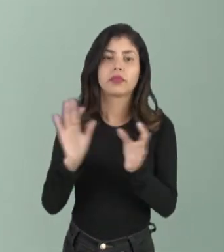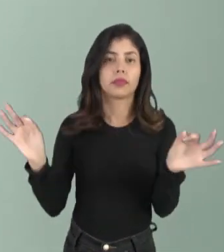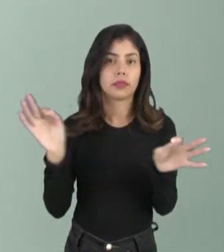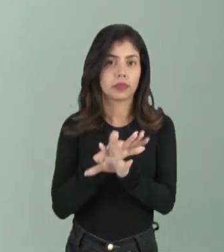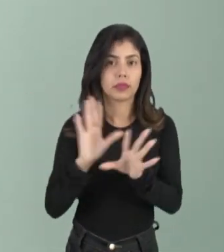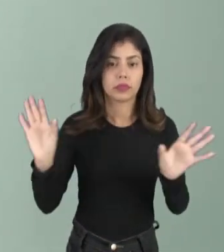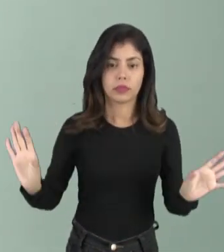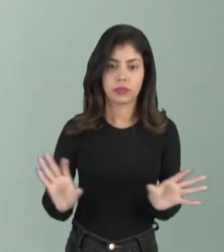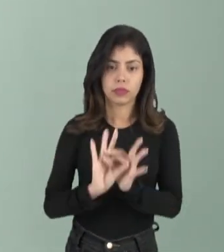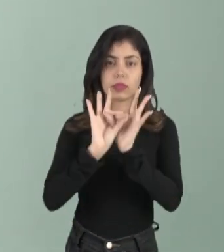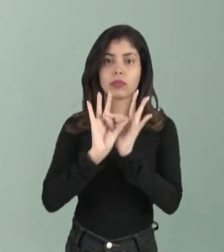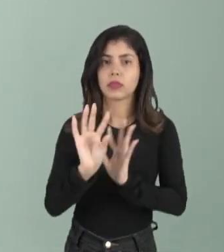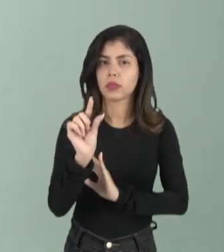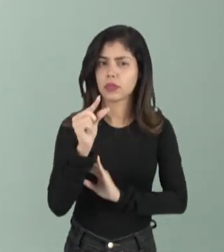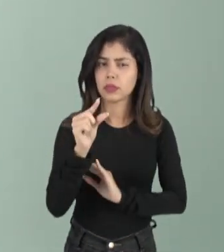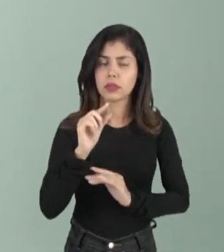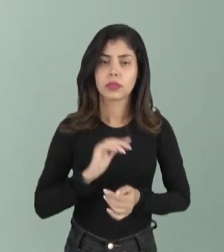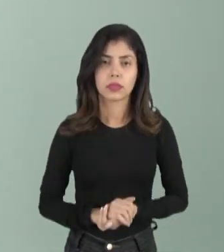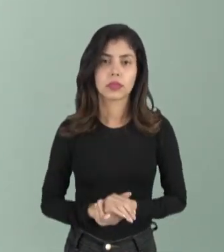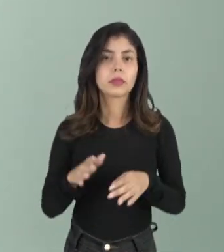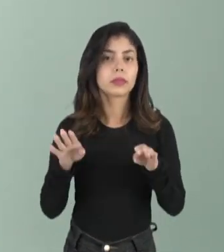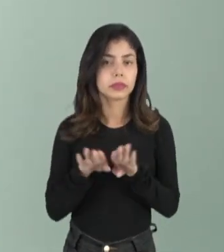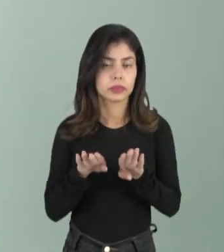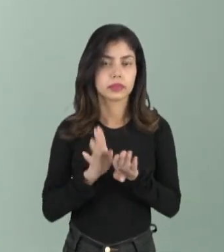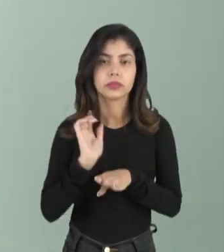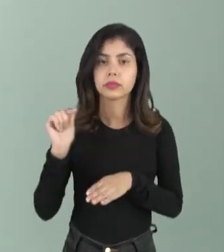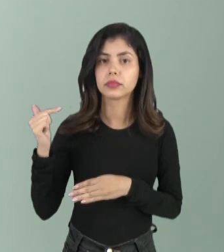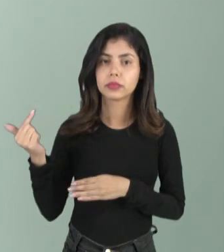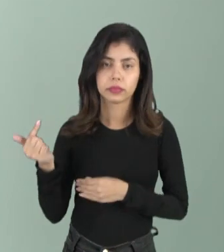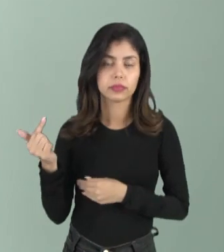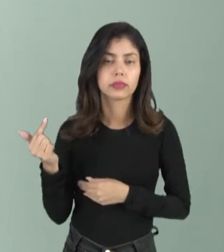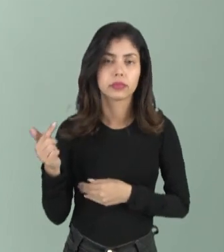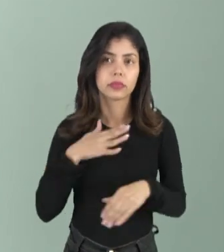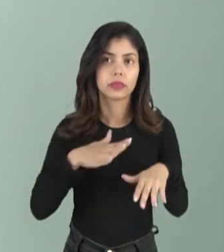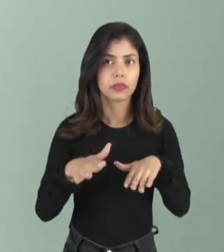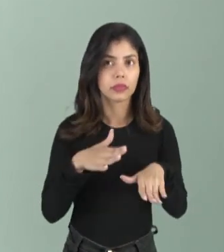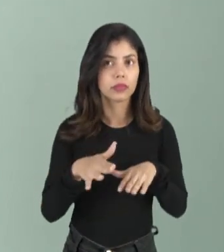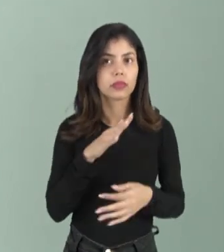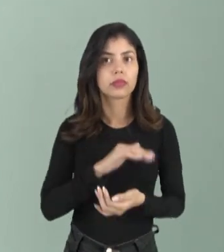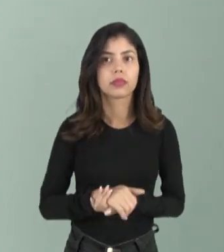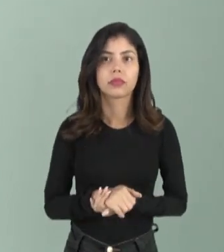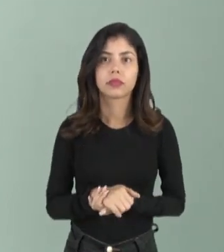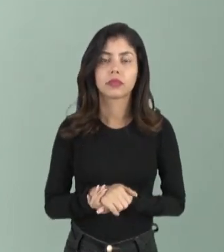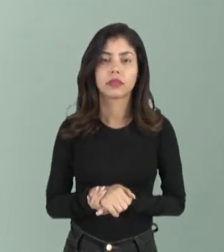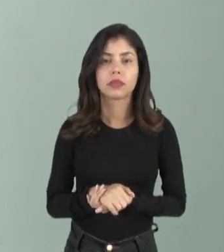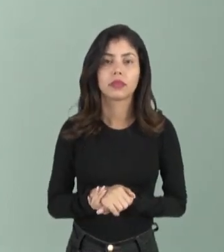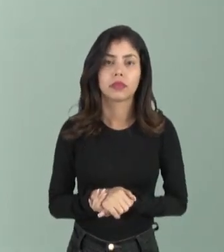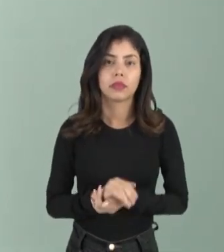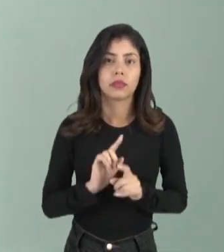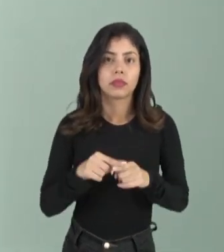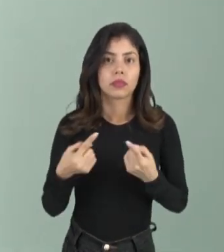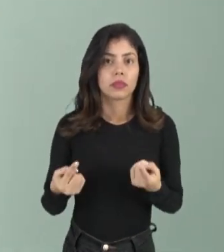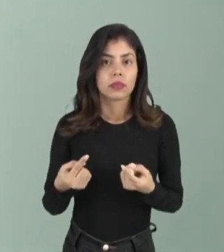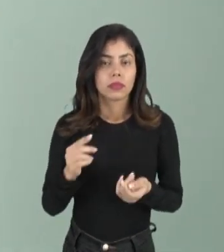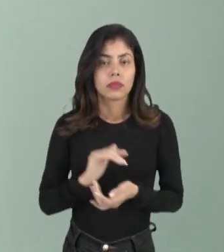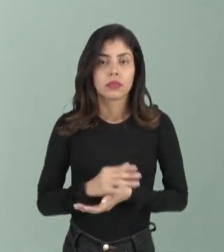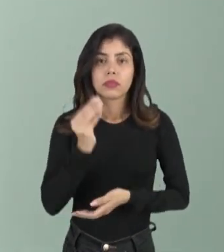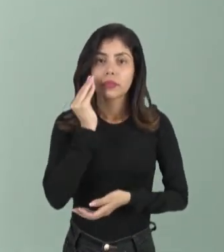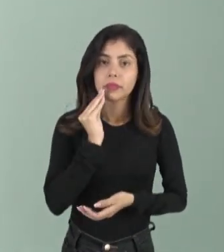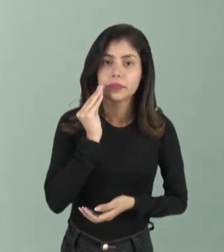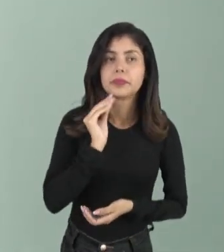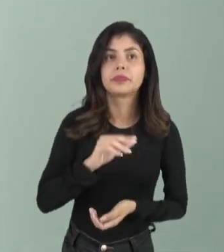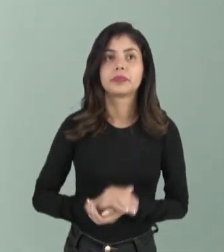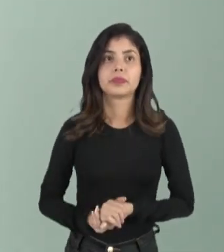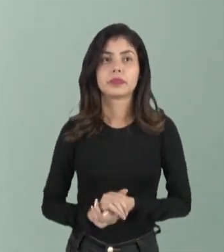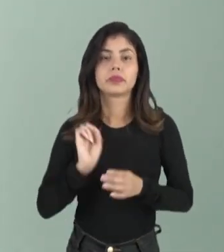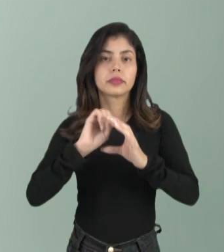acabam entrelaçando um pouco também em outros movimentos Tá mas eles têm